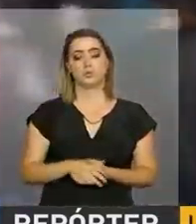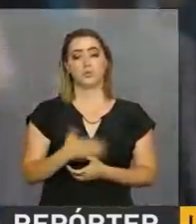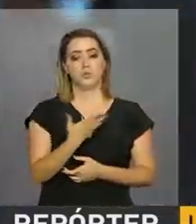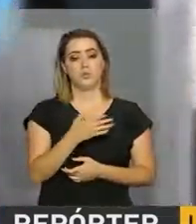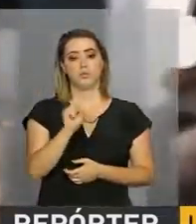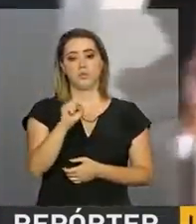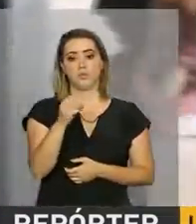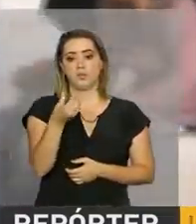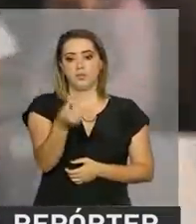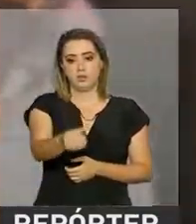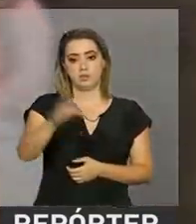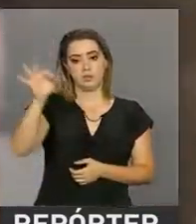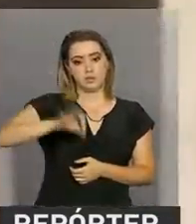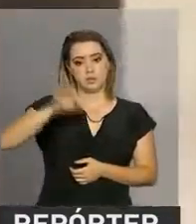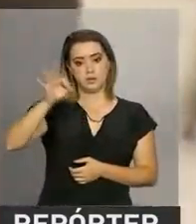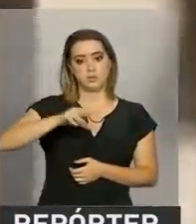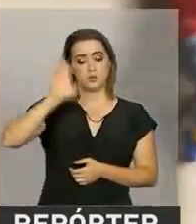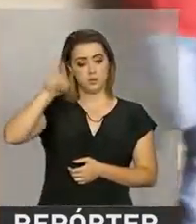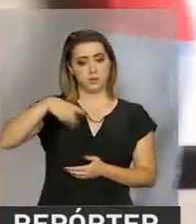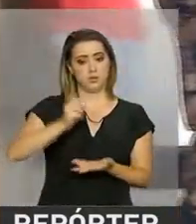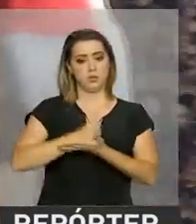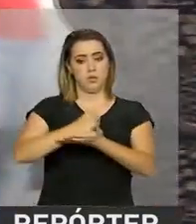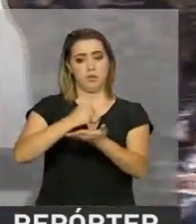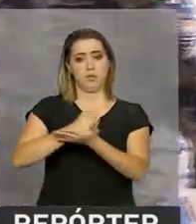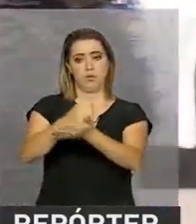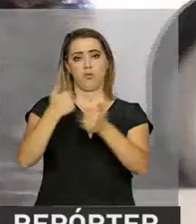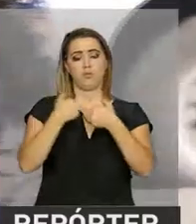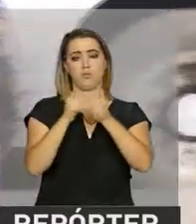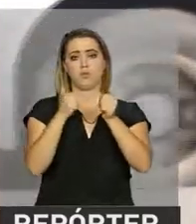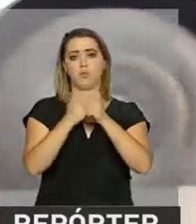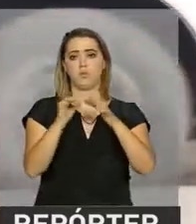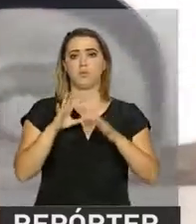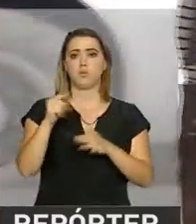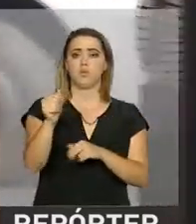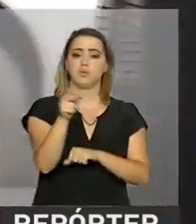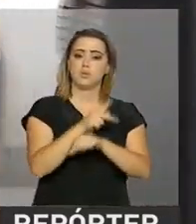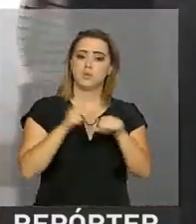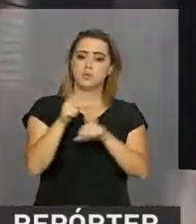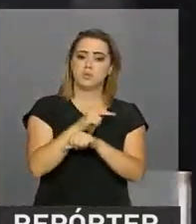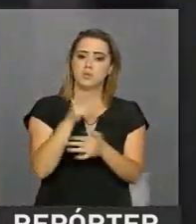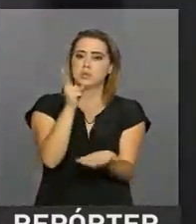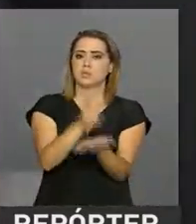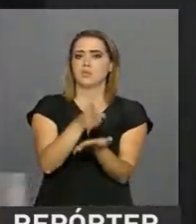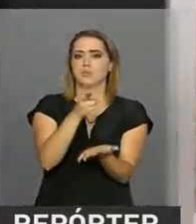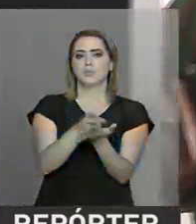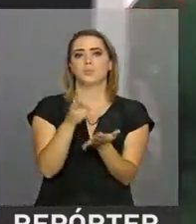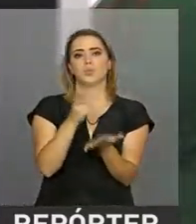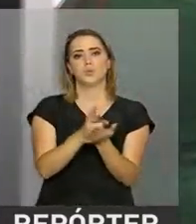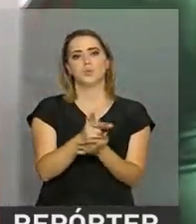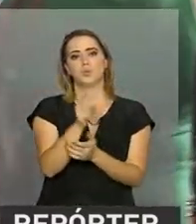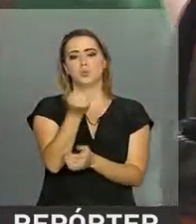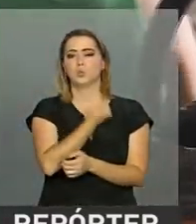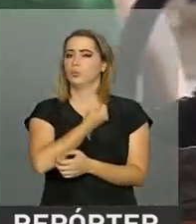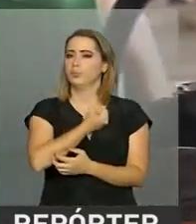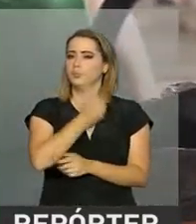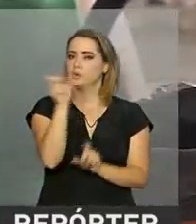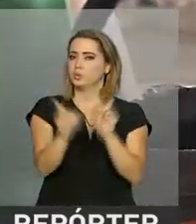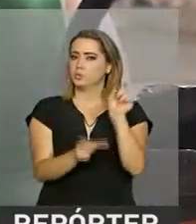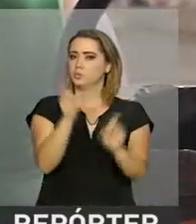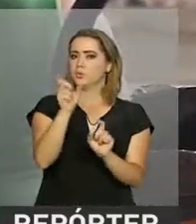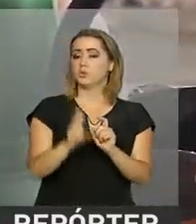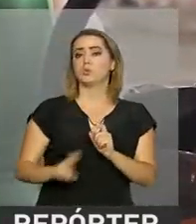público é oferecido por ônibus. Em todo o país, eles transportam praticamente a mesma quantidade de pessoas que